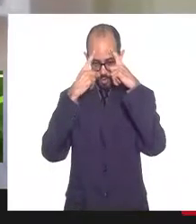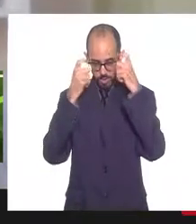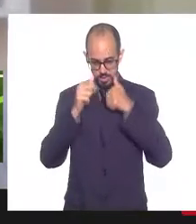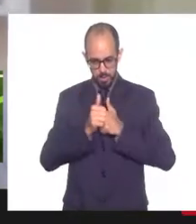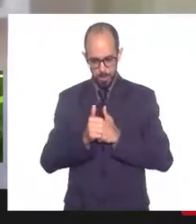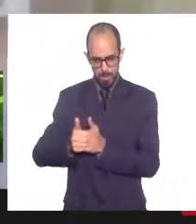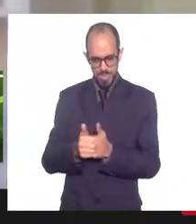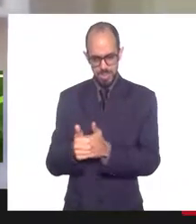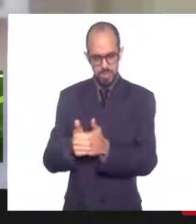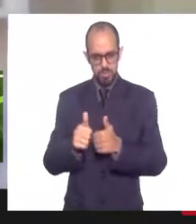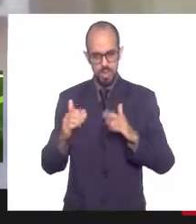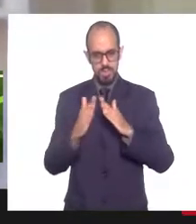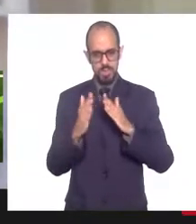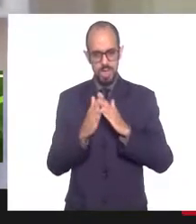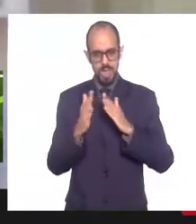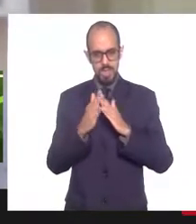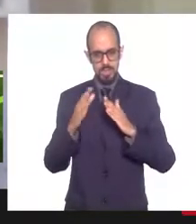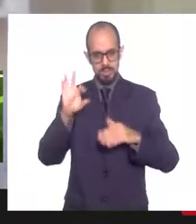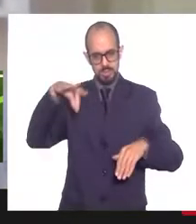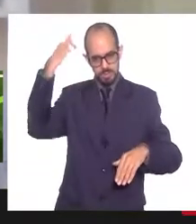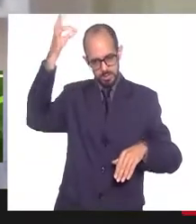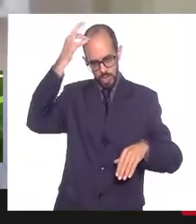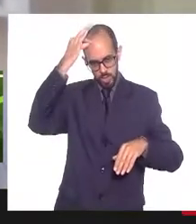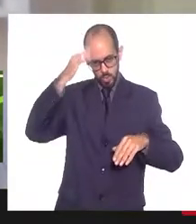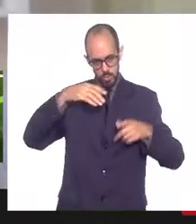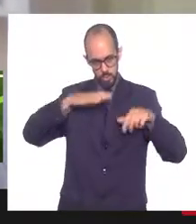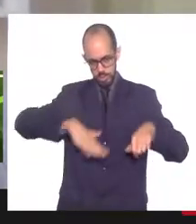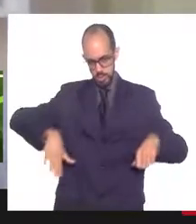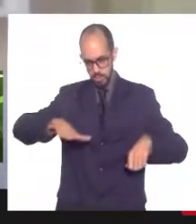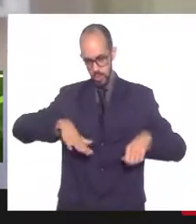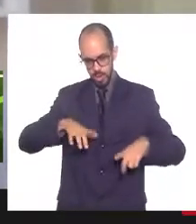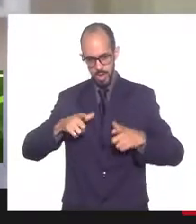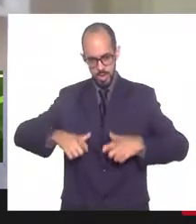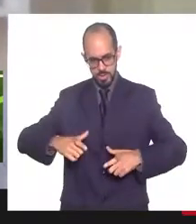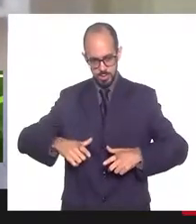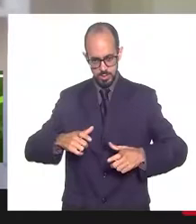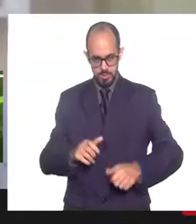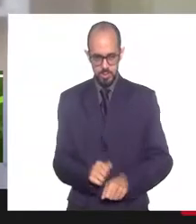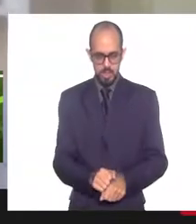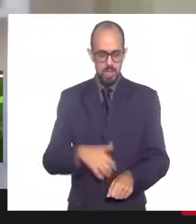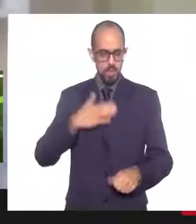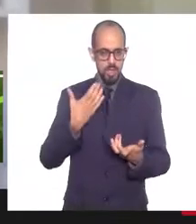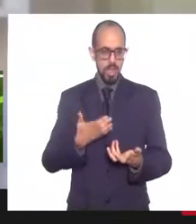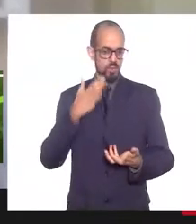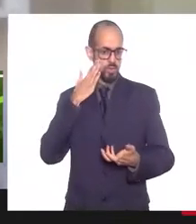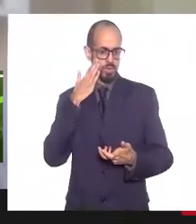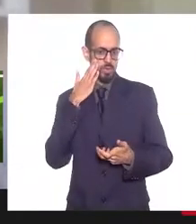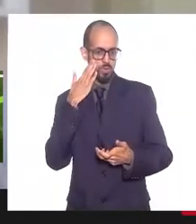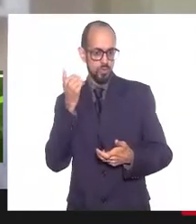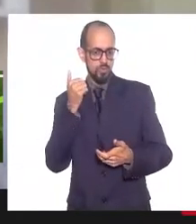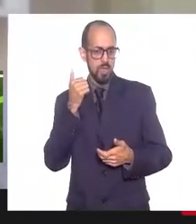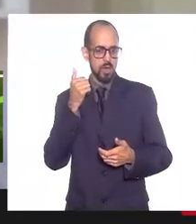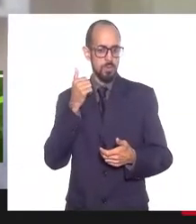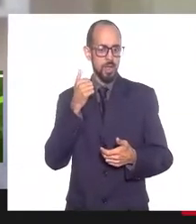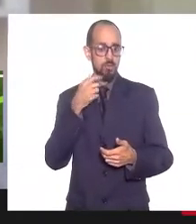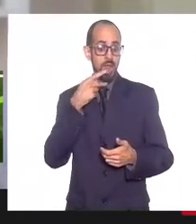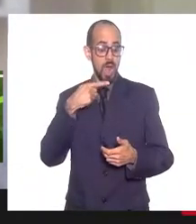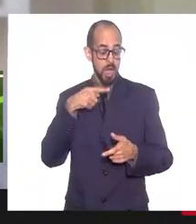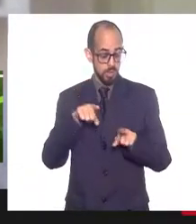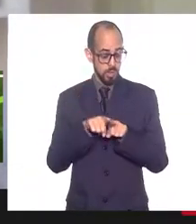de santo naquela região. Quero dizer também que o sagrado para nós é um coletivo é um